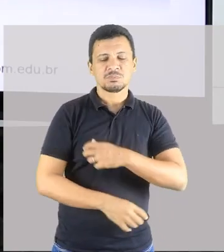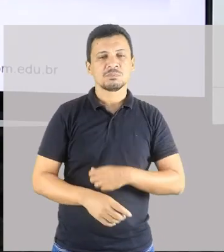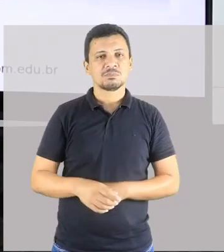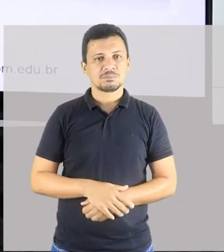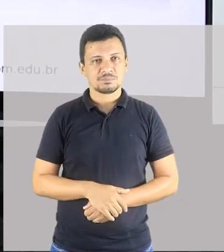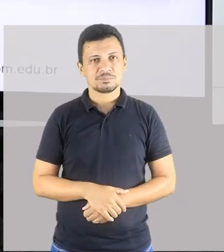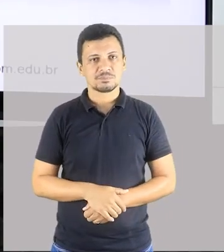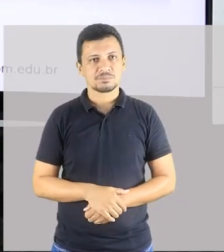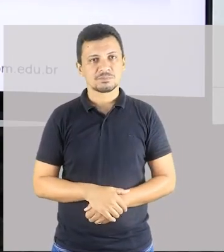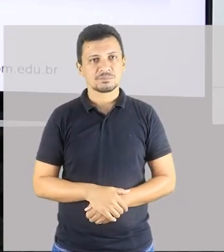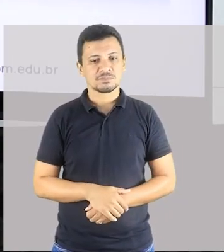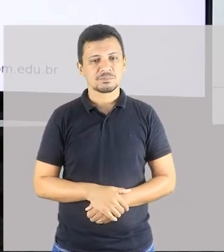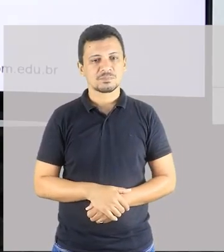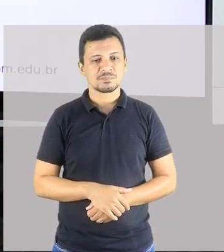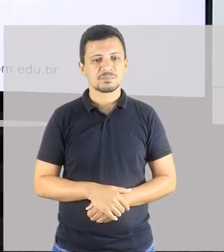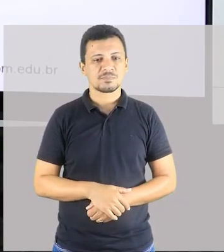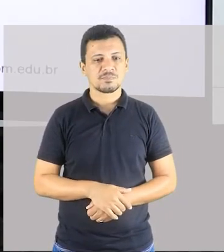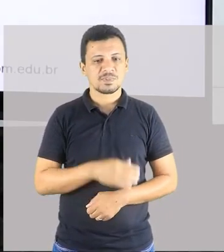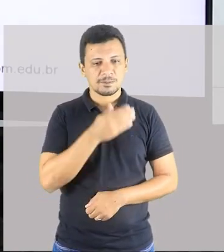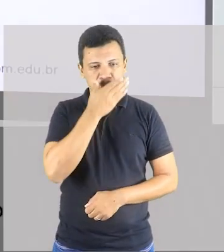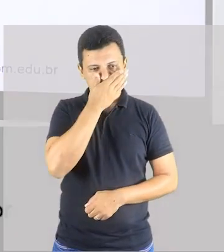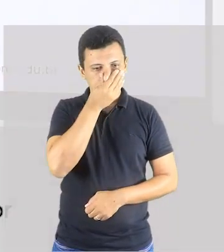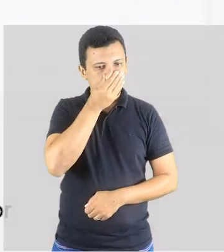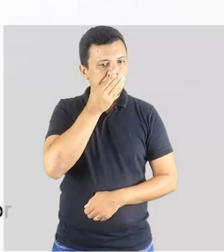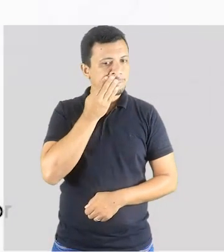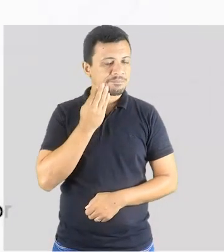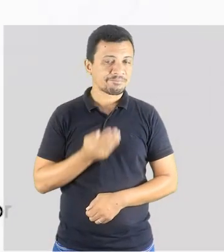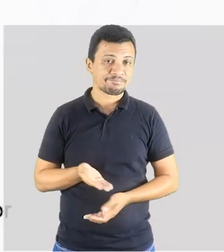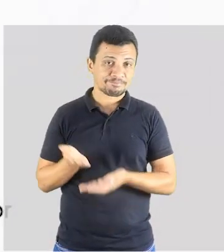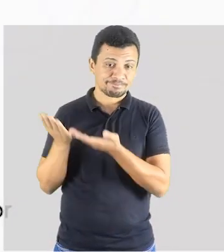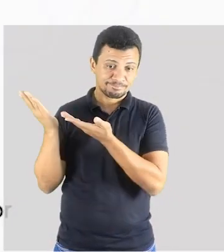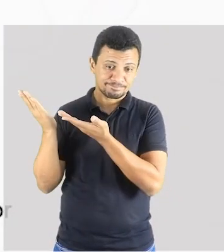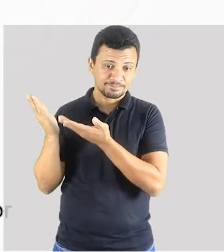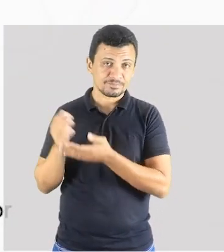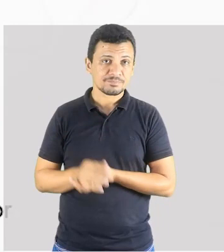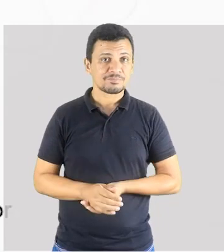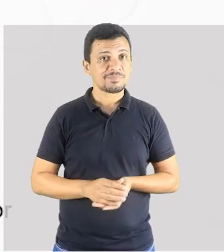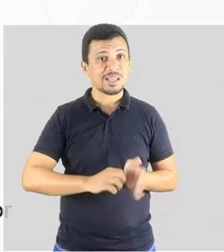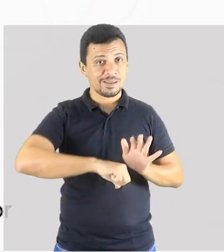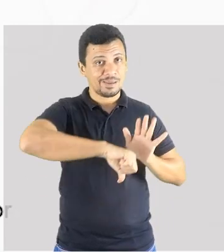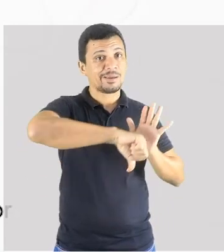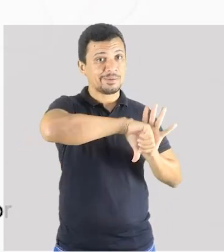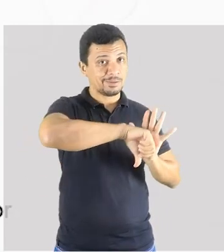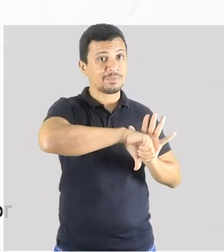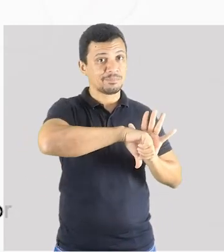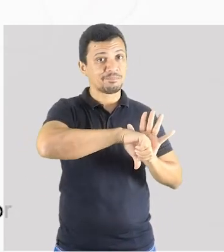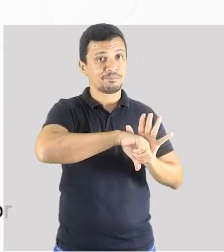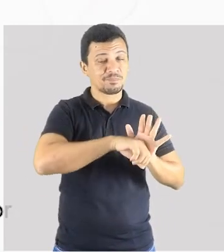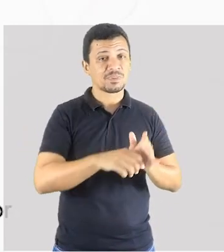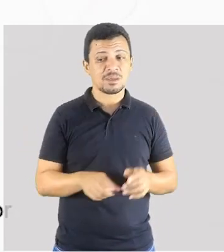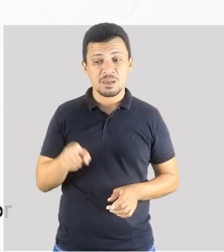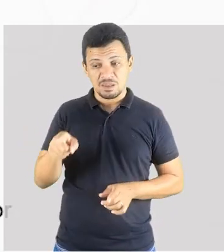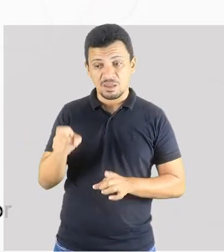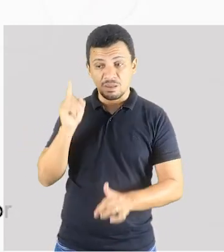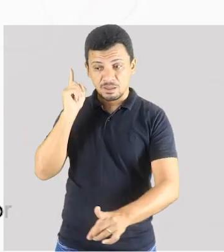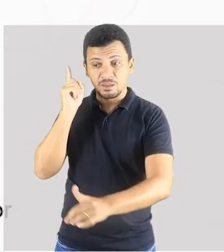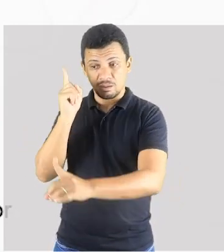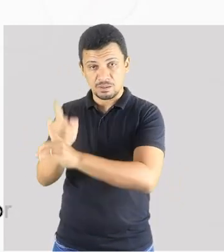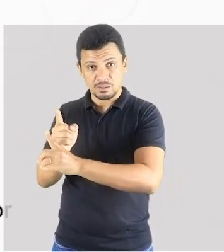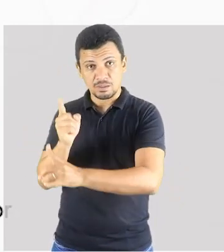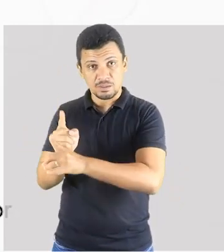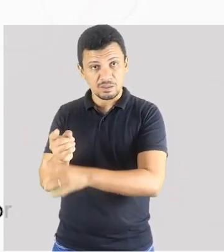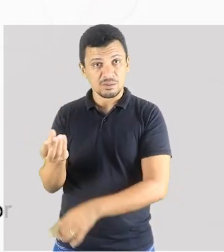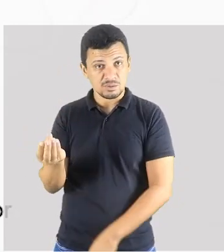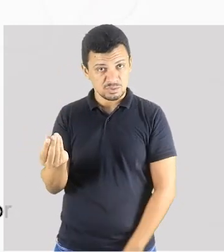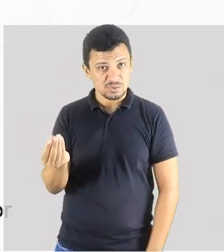os anabolizantes, beleza? E aí é crime, os indivíduos que forem pegos portando